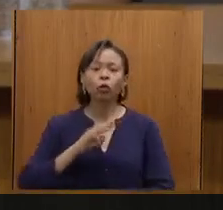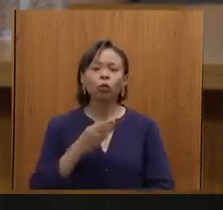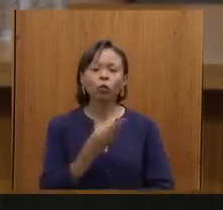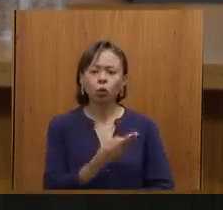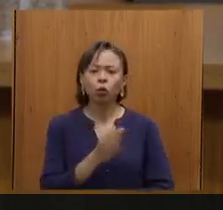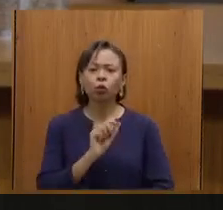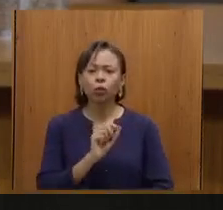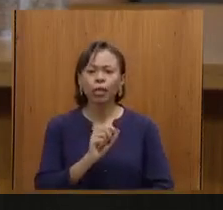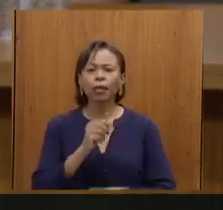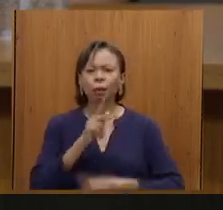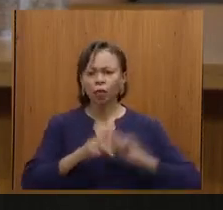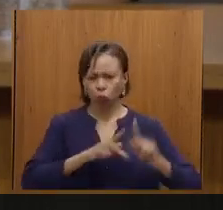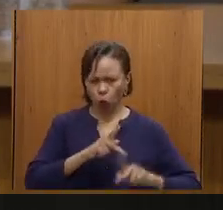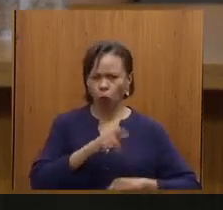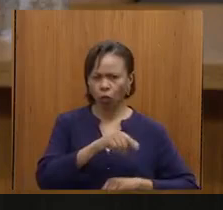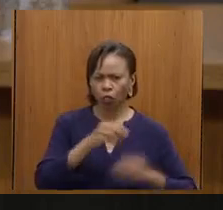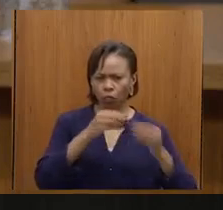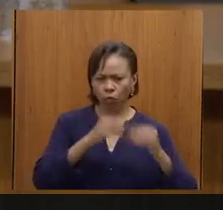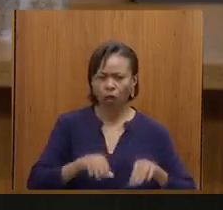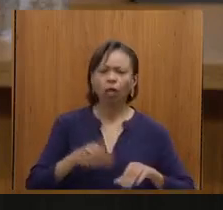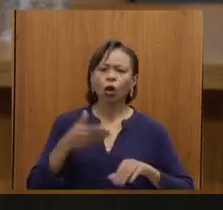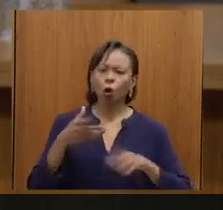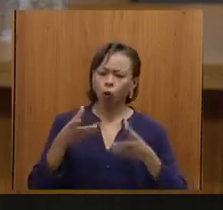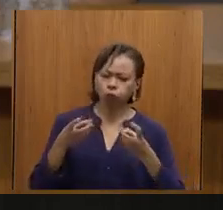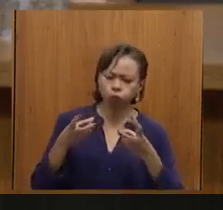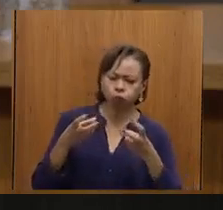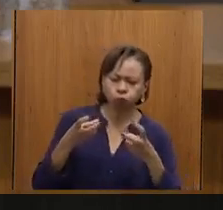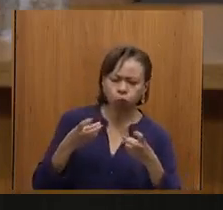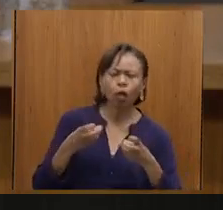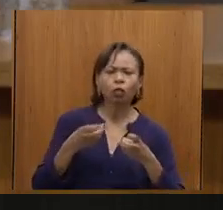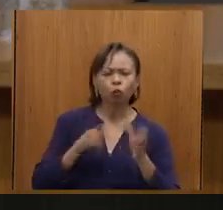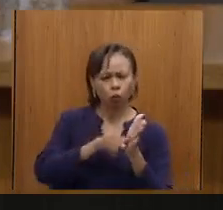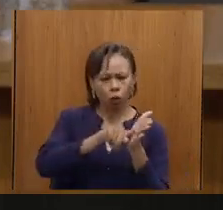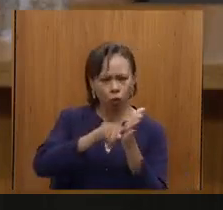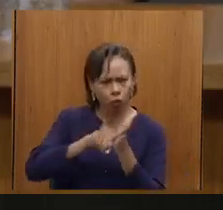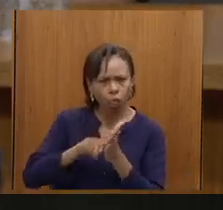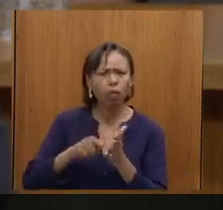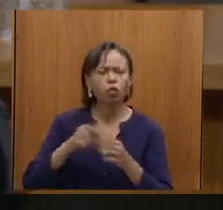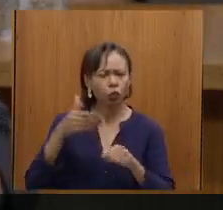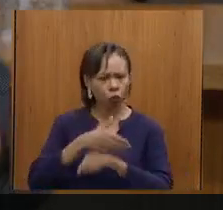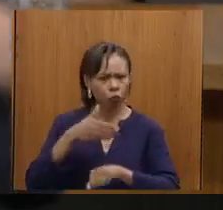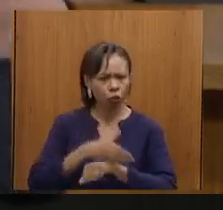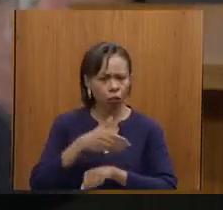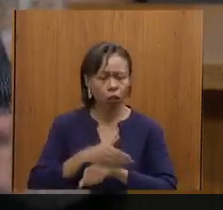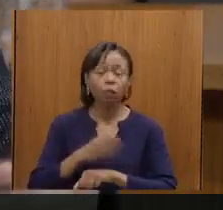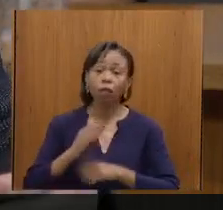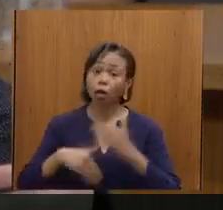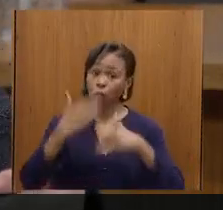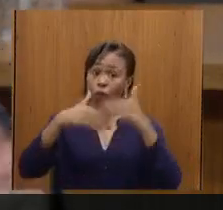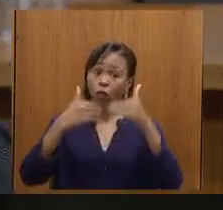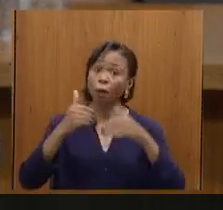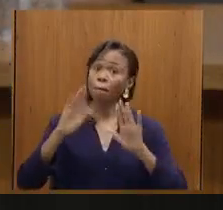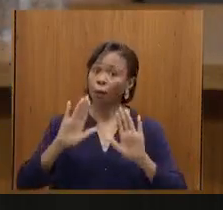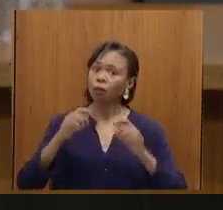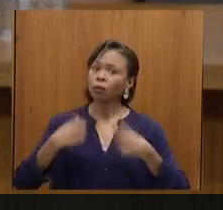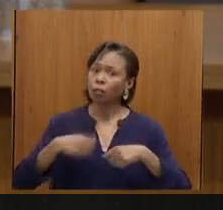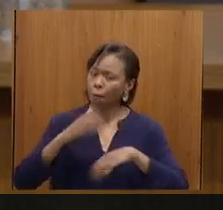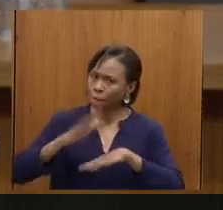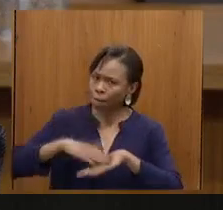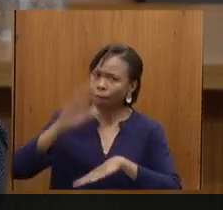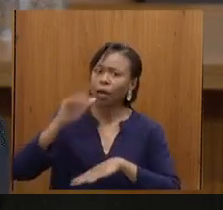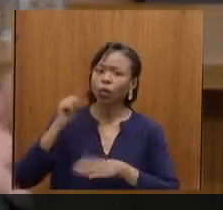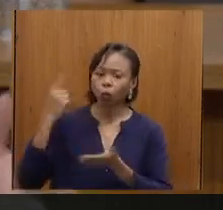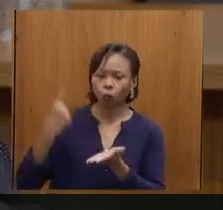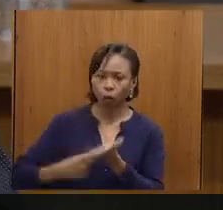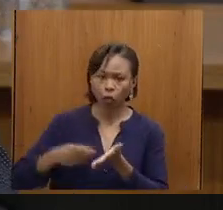ouvidos no processo de consulta popular. Então, é uma evolução buscaremos evoluir ainda mais na repactuação do Rio Doce.